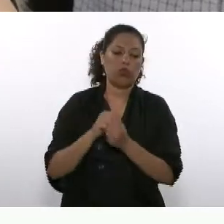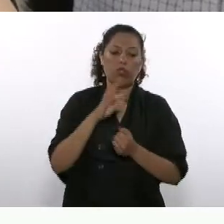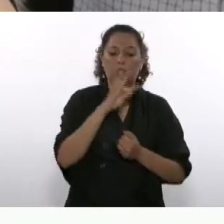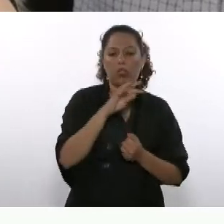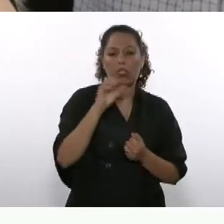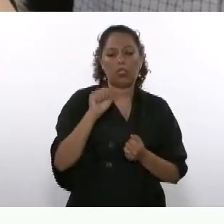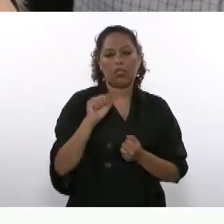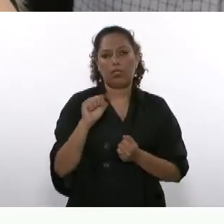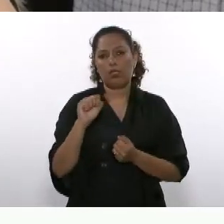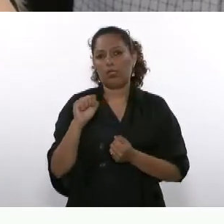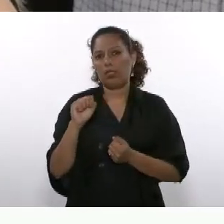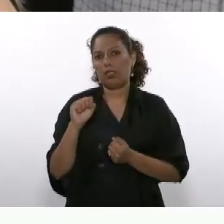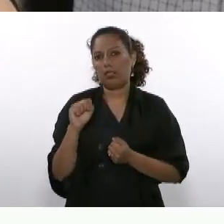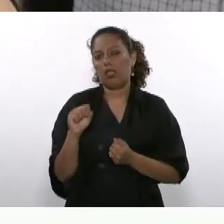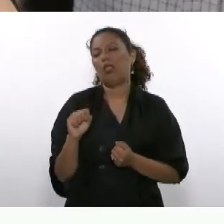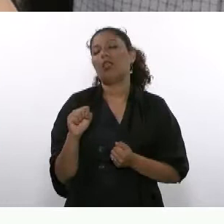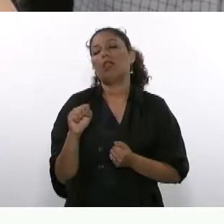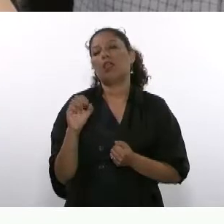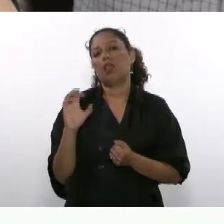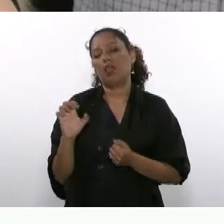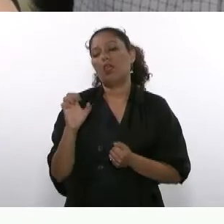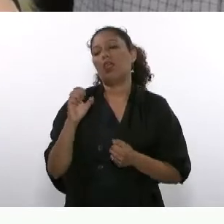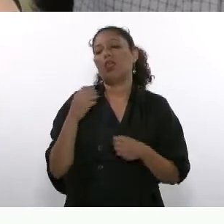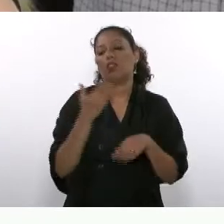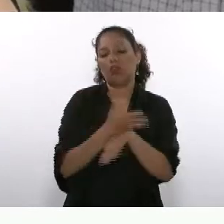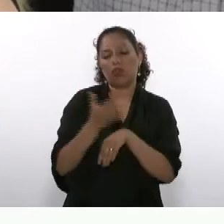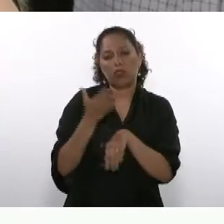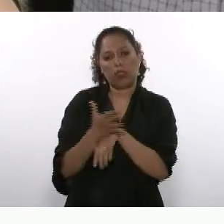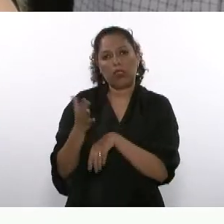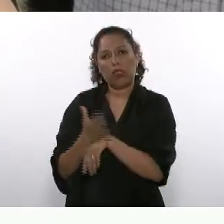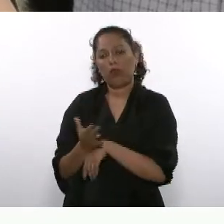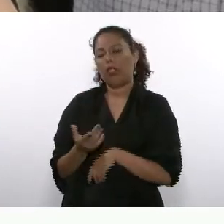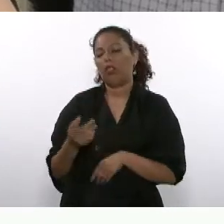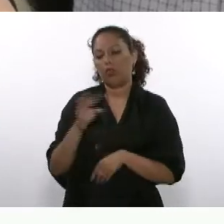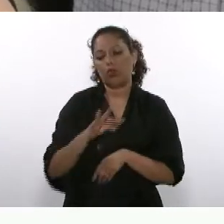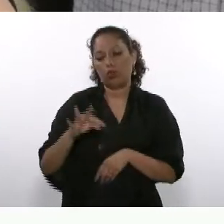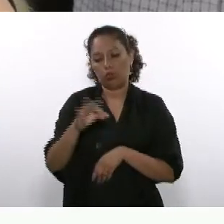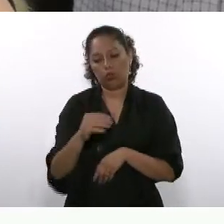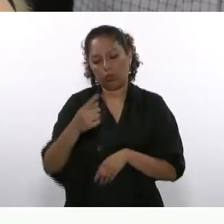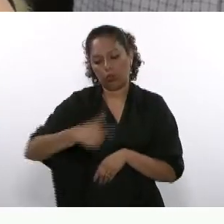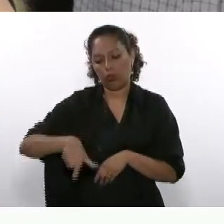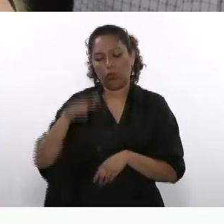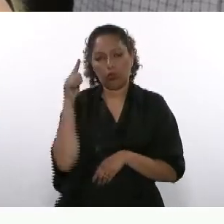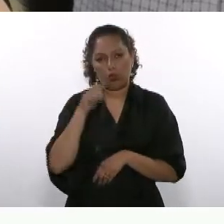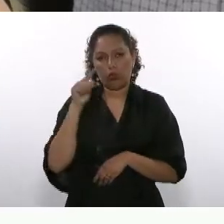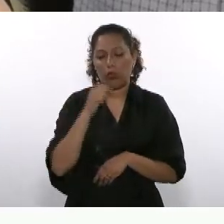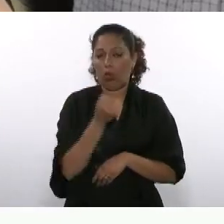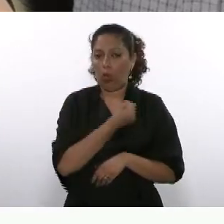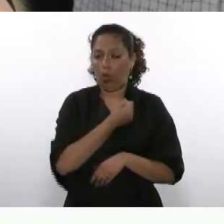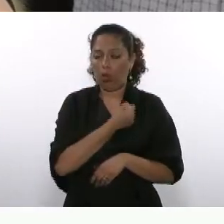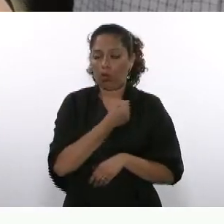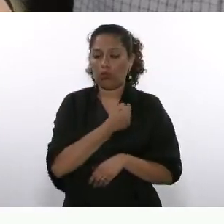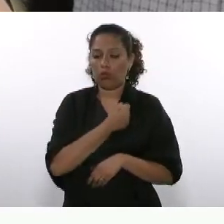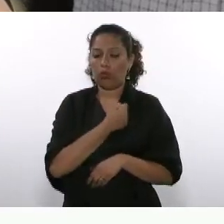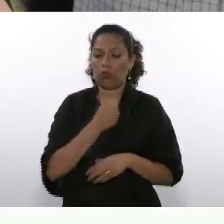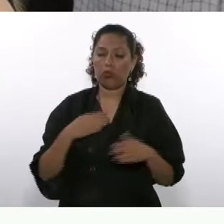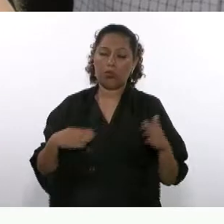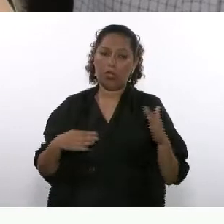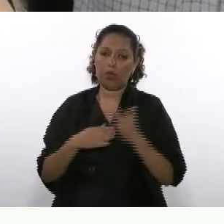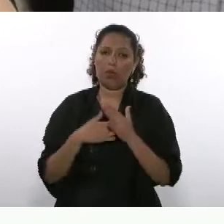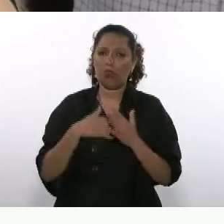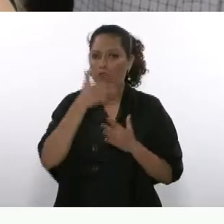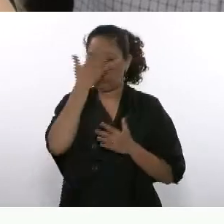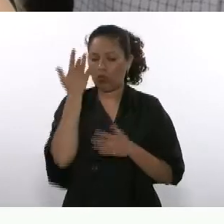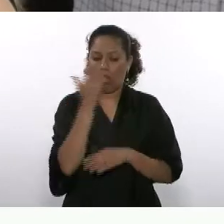espaço para formação e capacitação, e todos eles a gente teve o número máximo de vagas